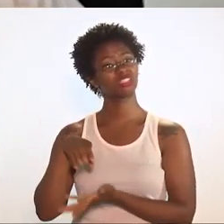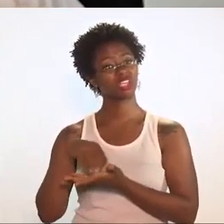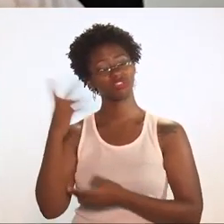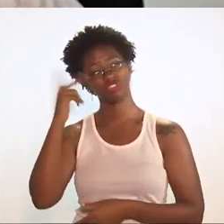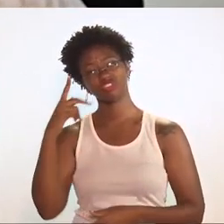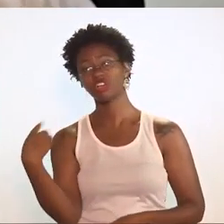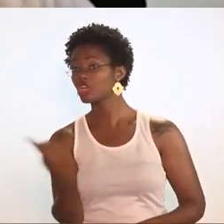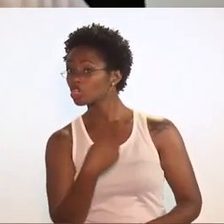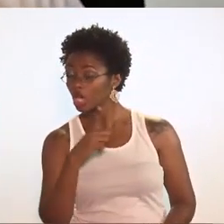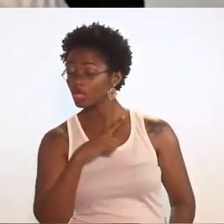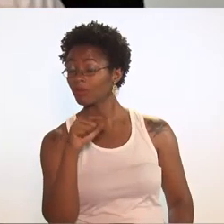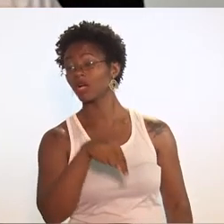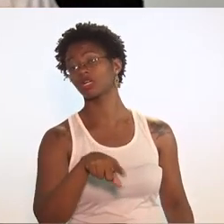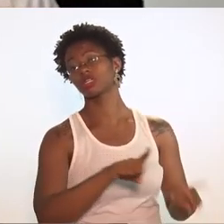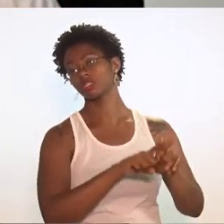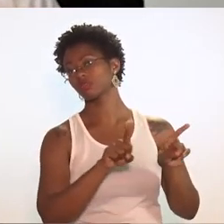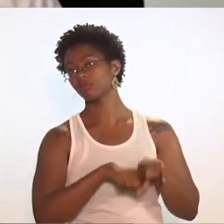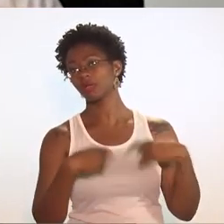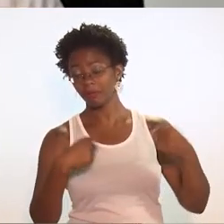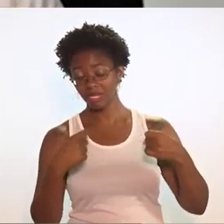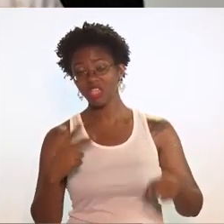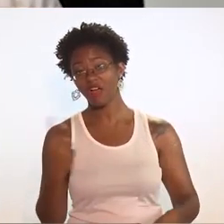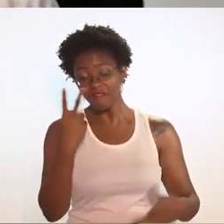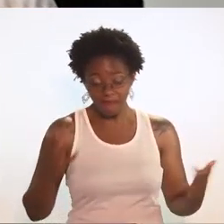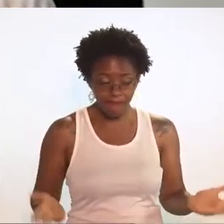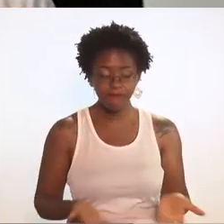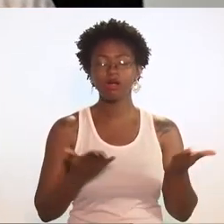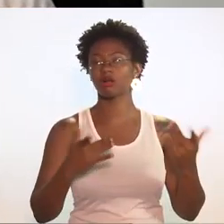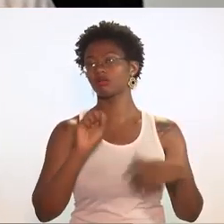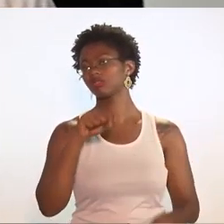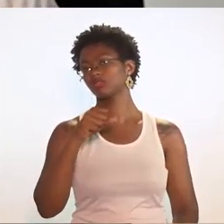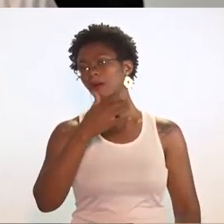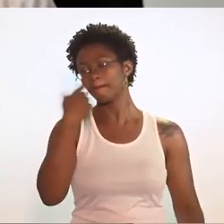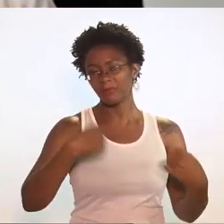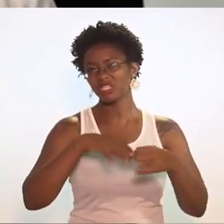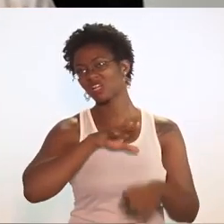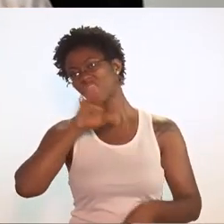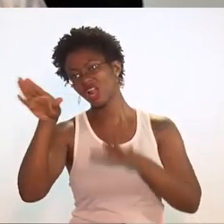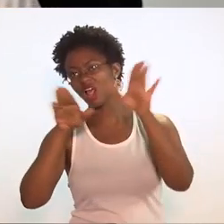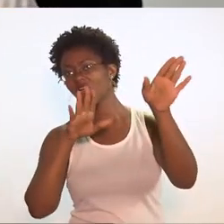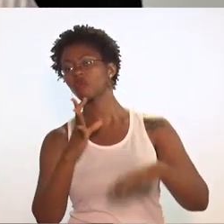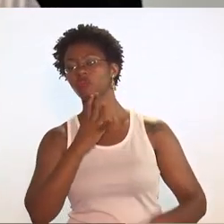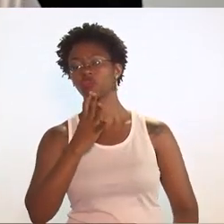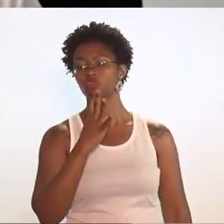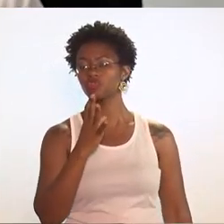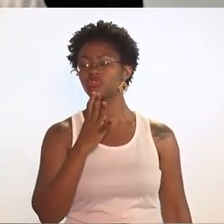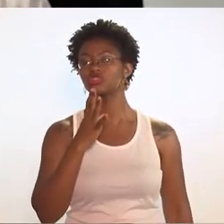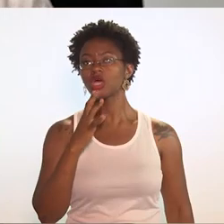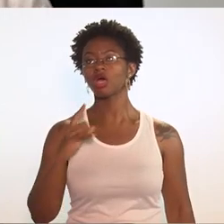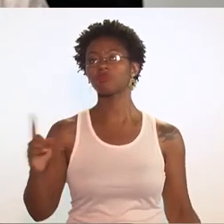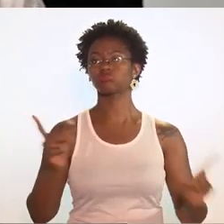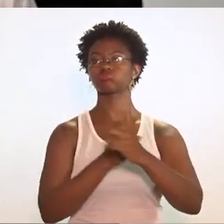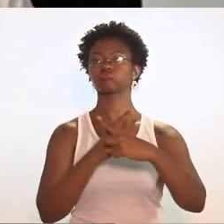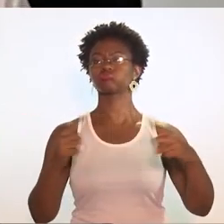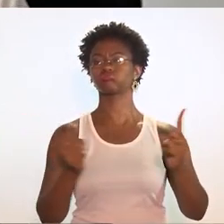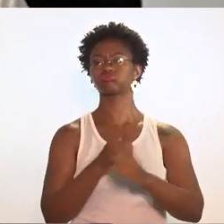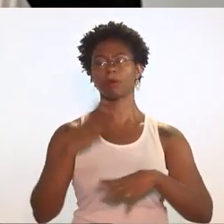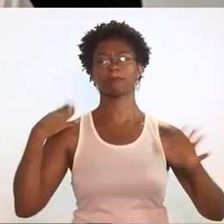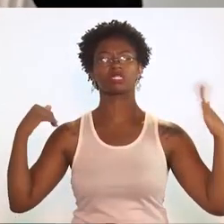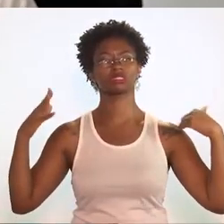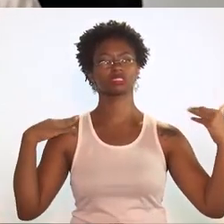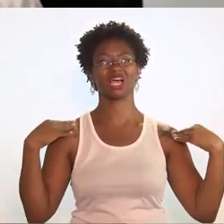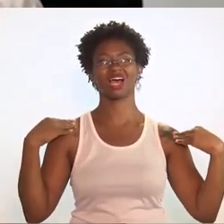casarios, tudo aquilo, na Espanha, na Itália, em Portugal, que fantástico, né? Conhecer